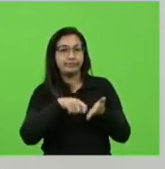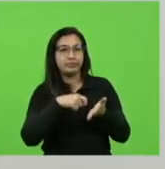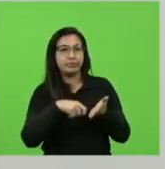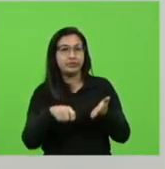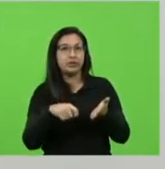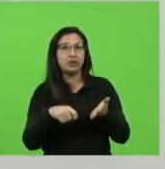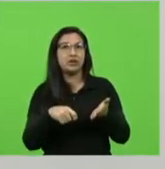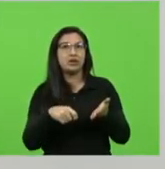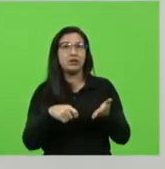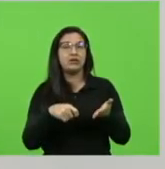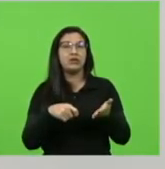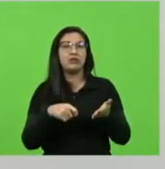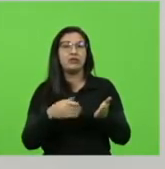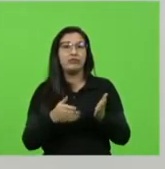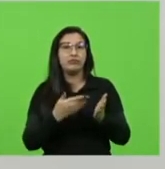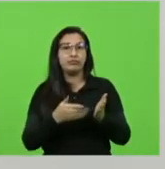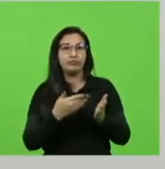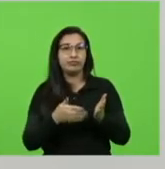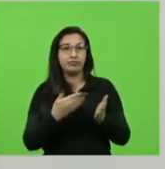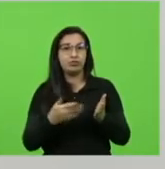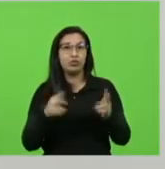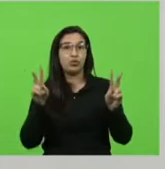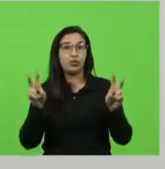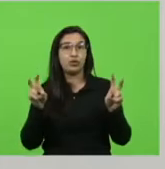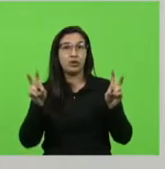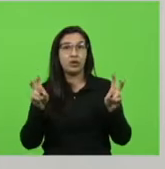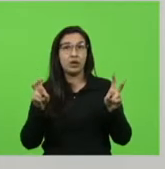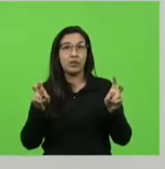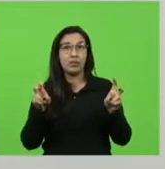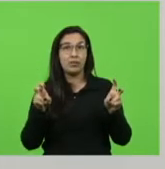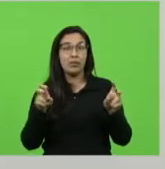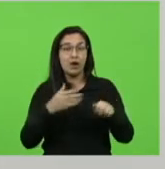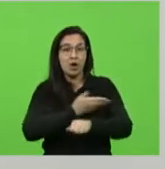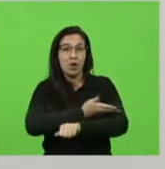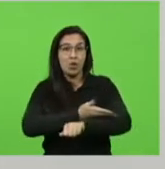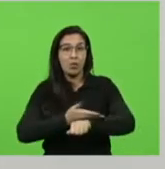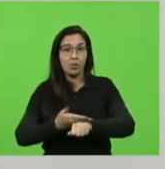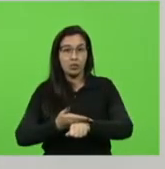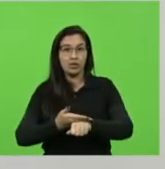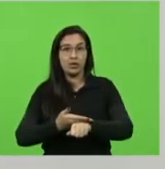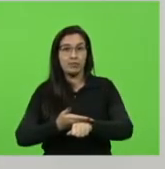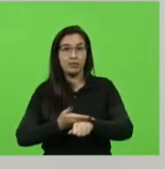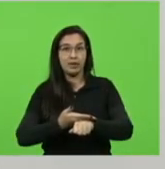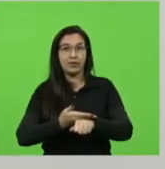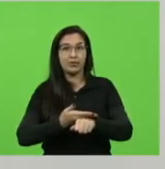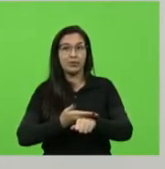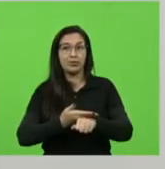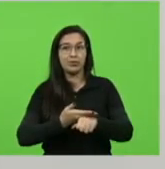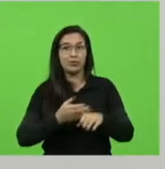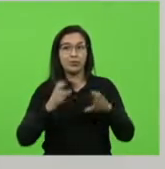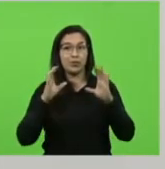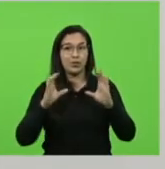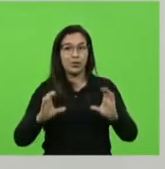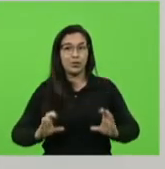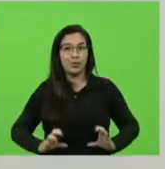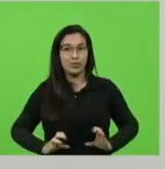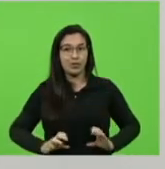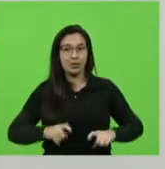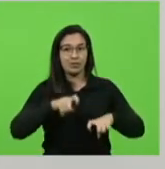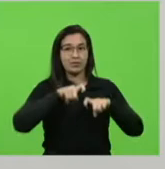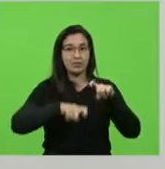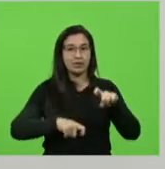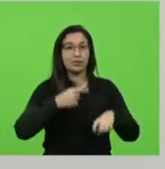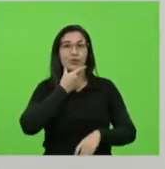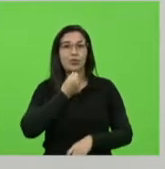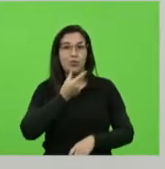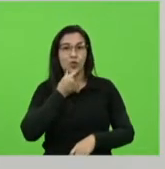com paradigmas nos Estados Unidos e se chamava O Comportamento Sexual do Homem. Ele era um biólogo que